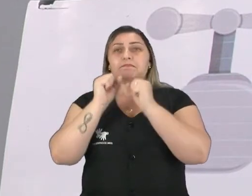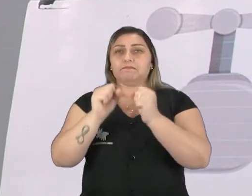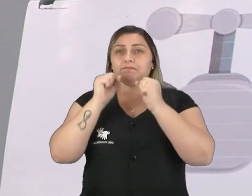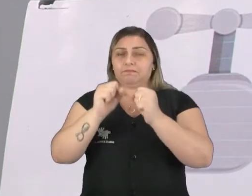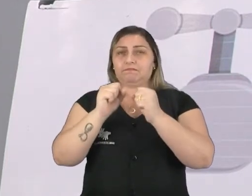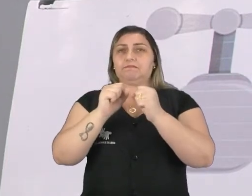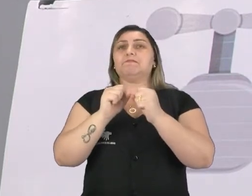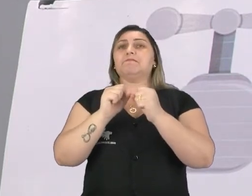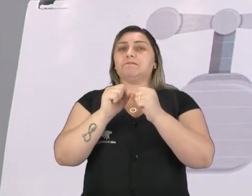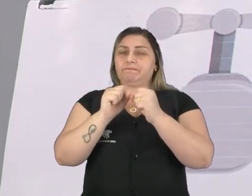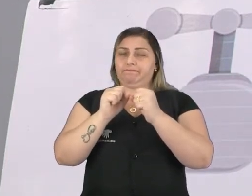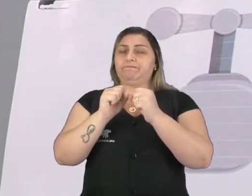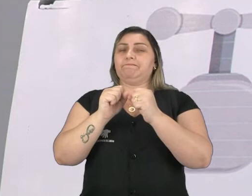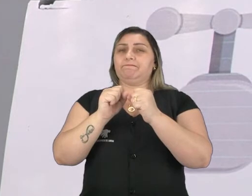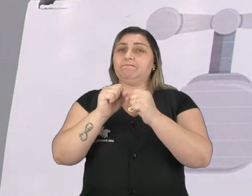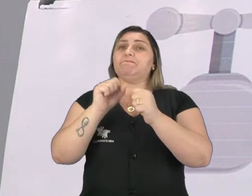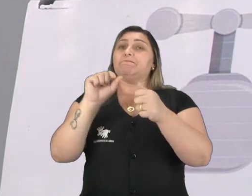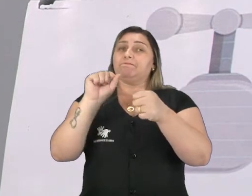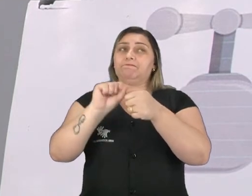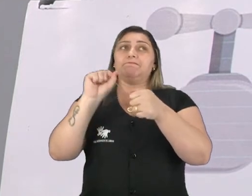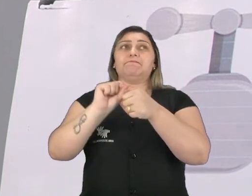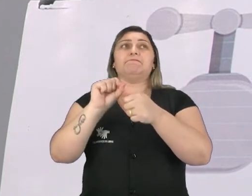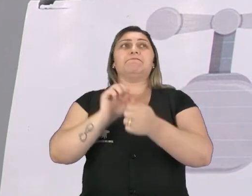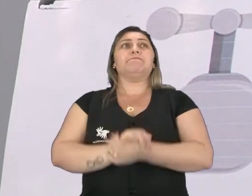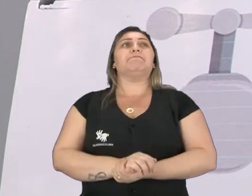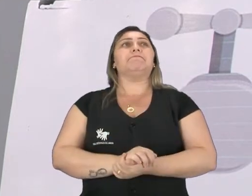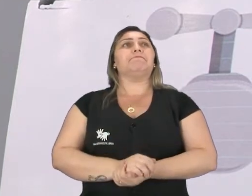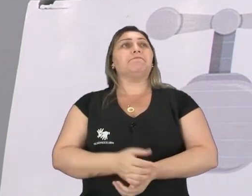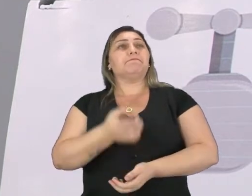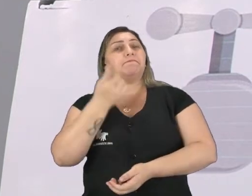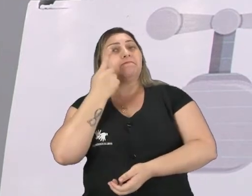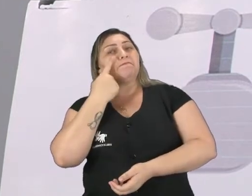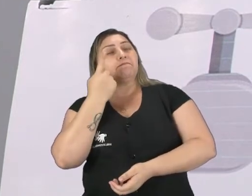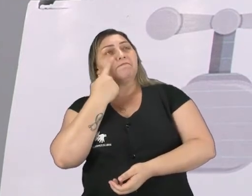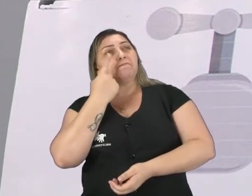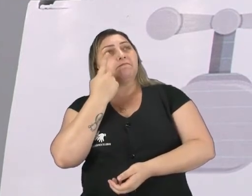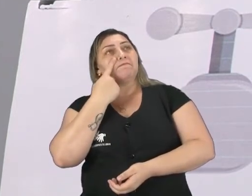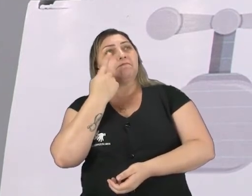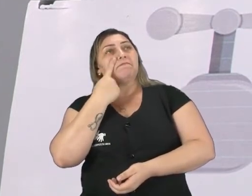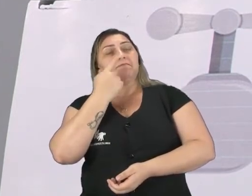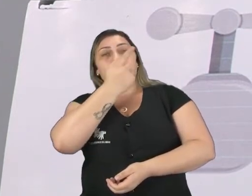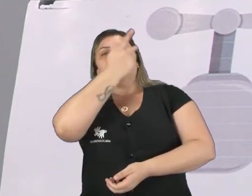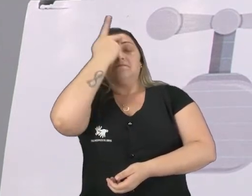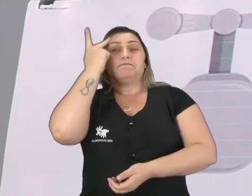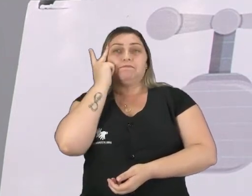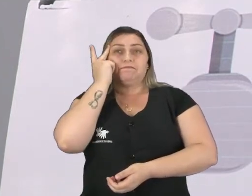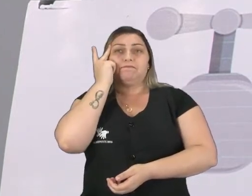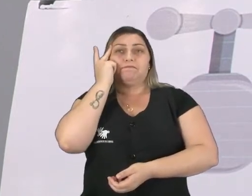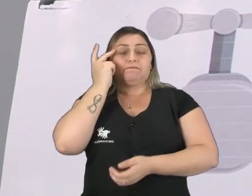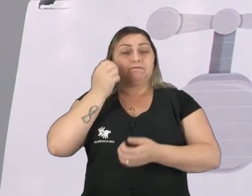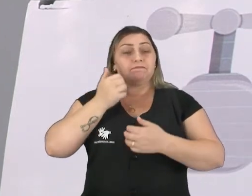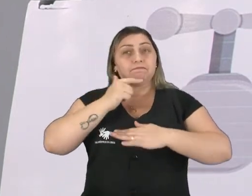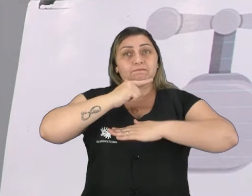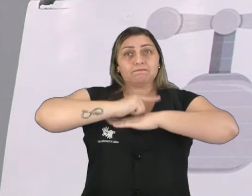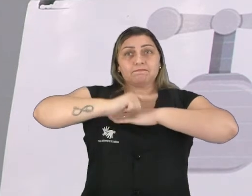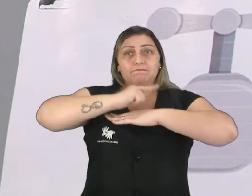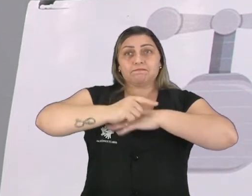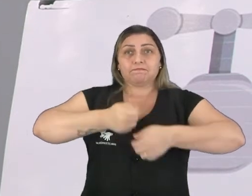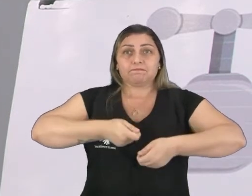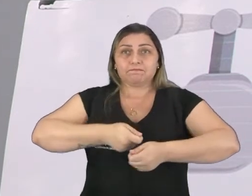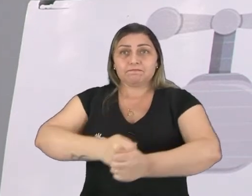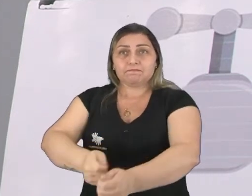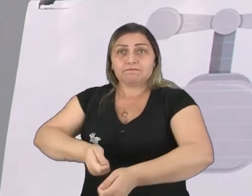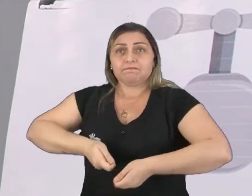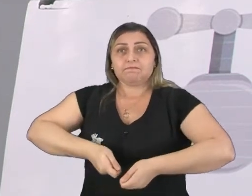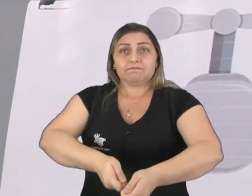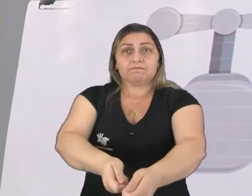colocá-la em prática. Olha aqui nesta imagem. Nós observamos que a pessoa está limpando aí um